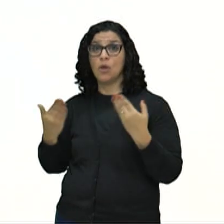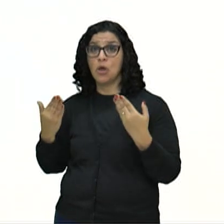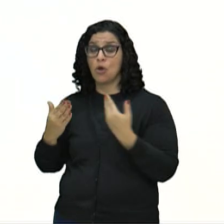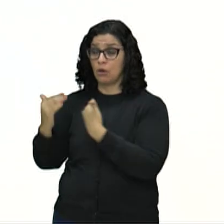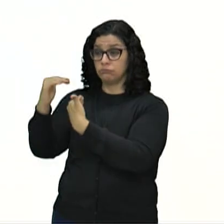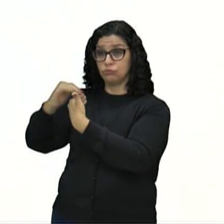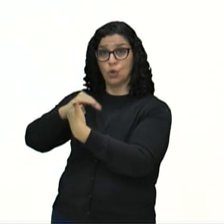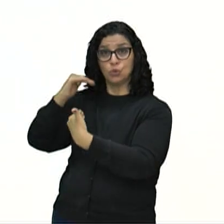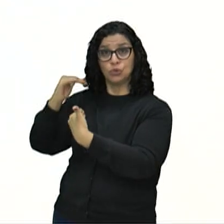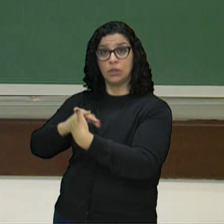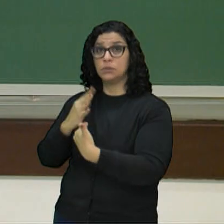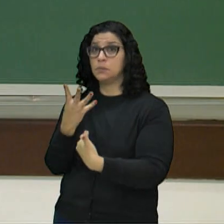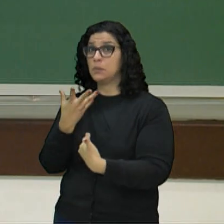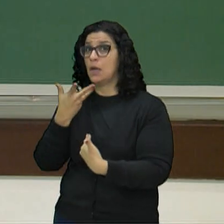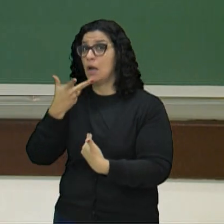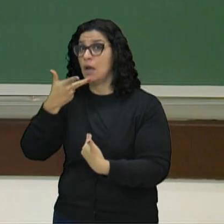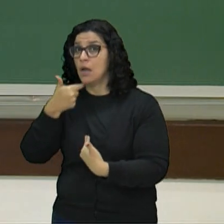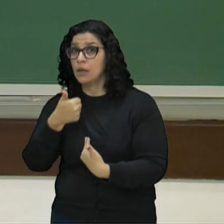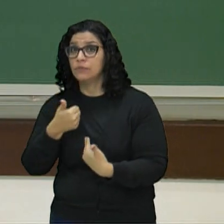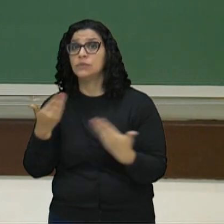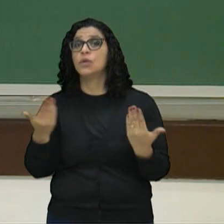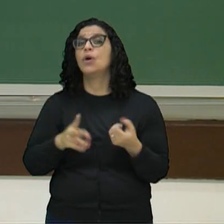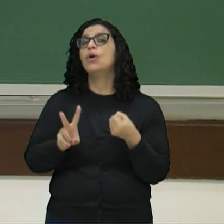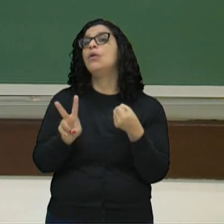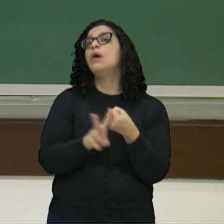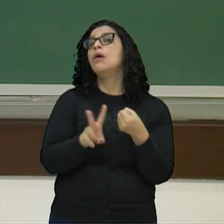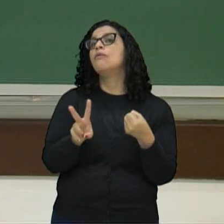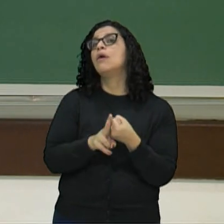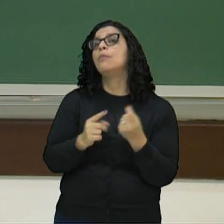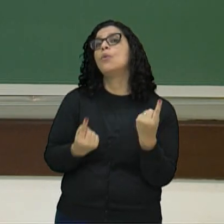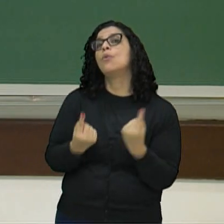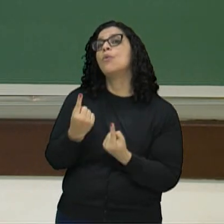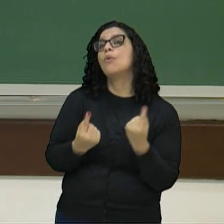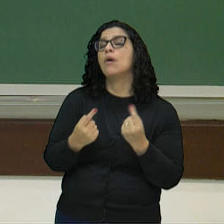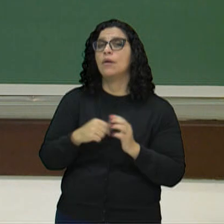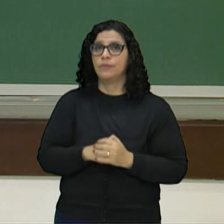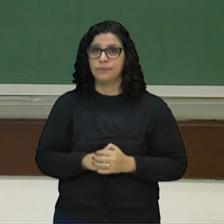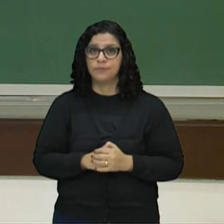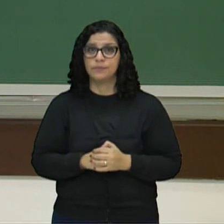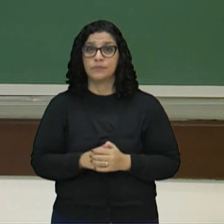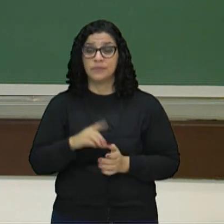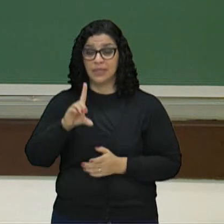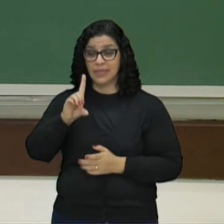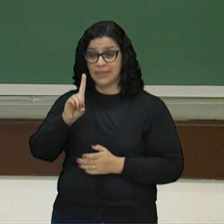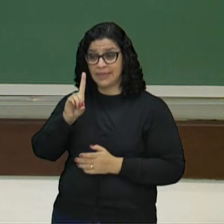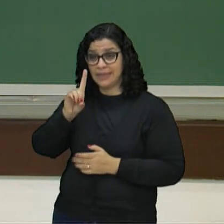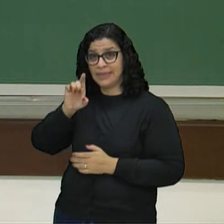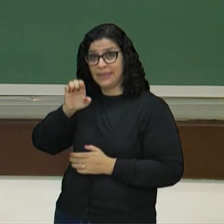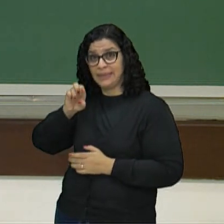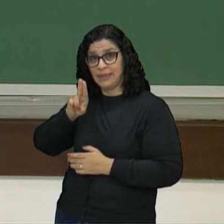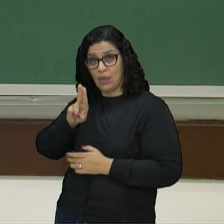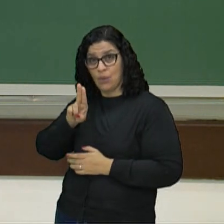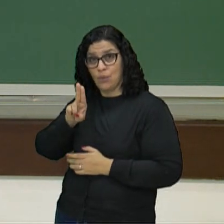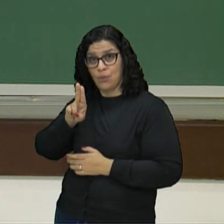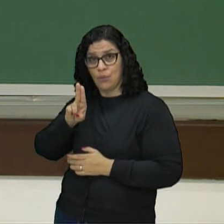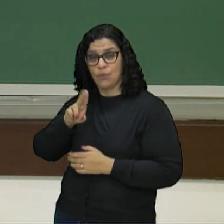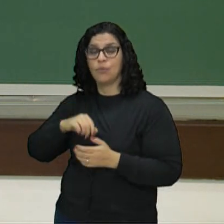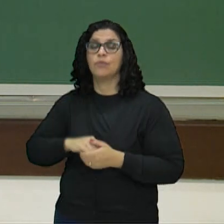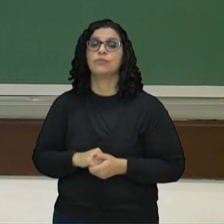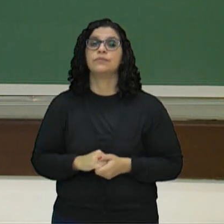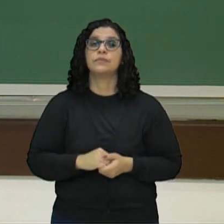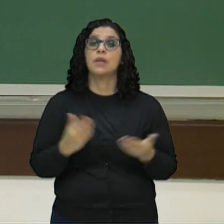excelentes conselhos. Qual é o verbo dessa frase? É o deu, que está conjugado, o verbo